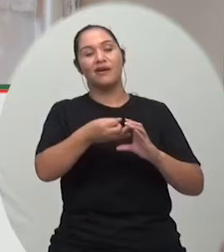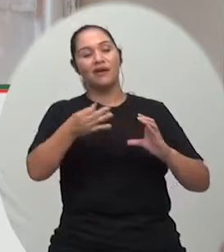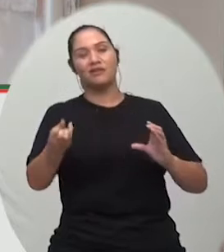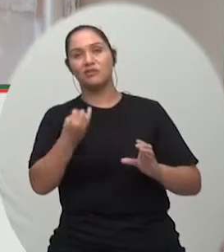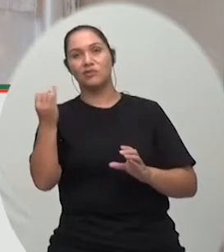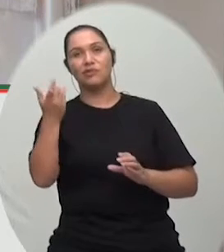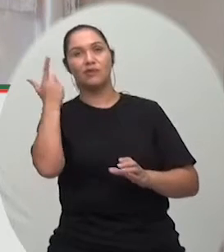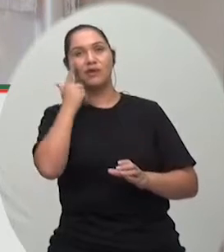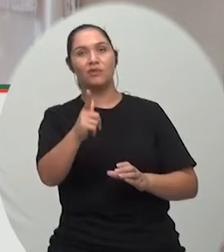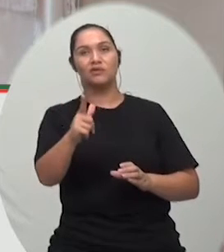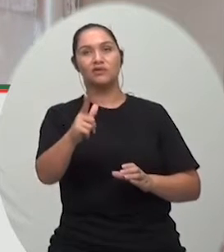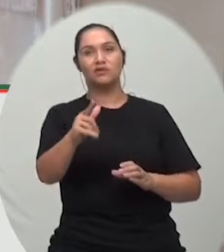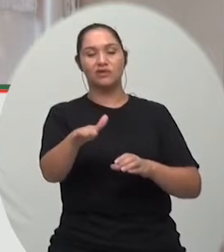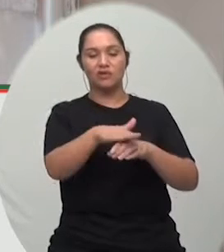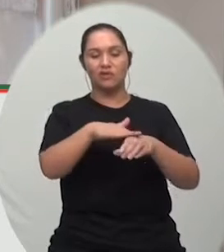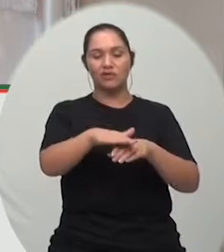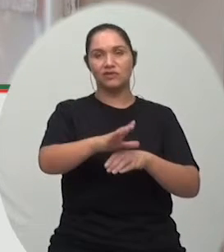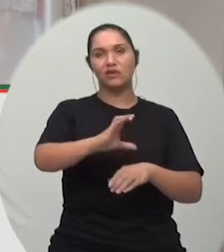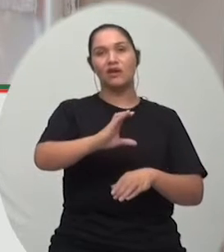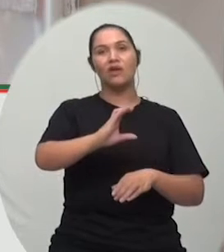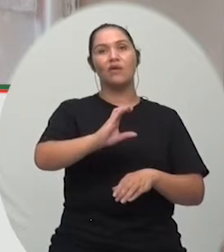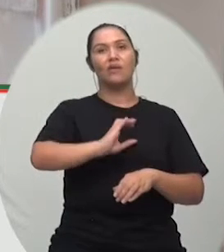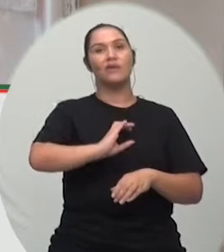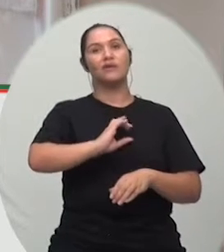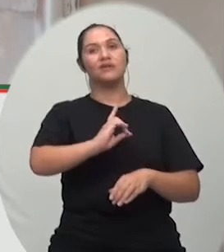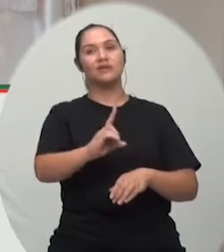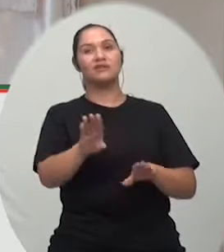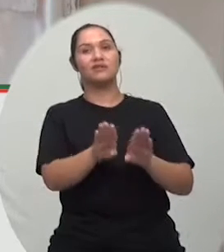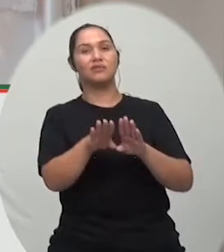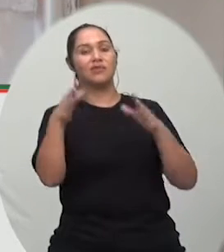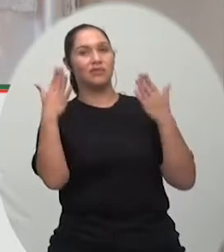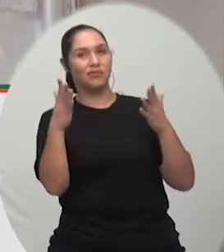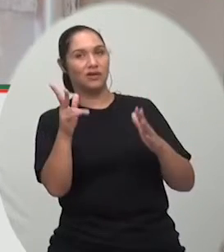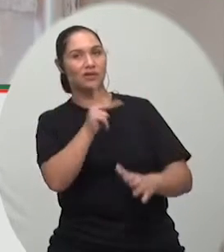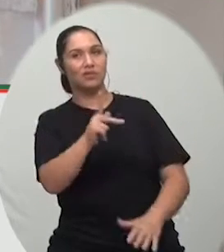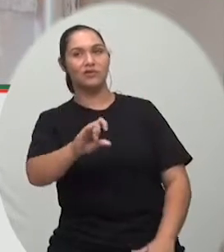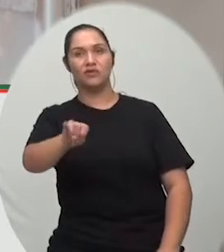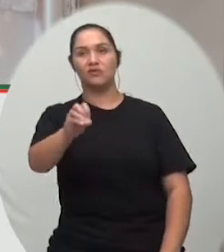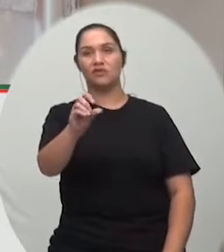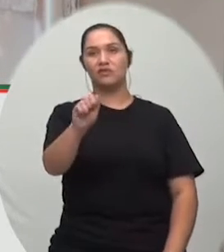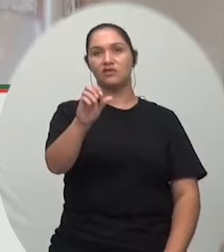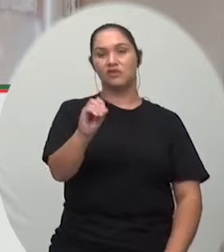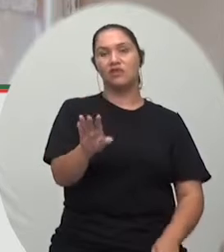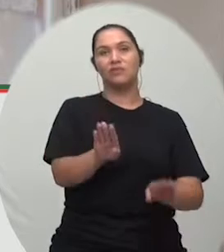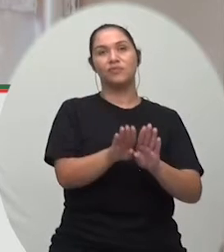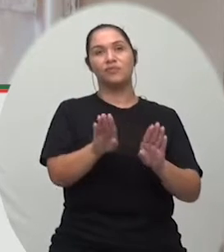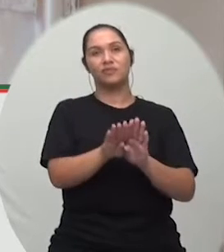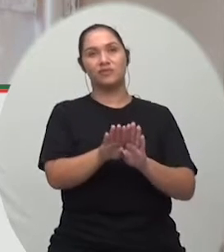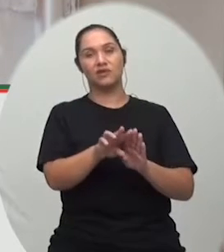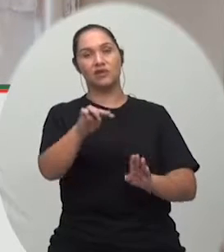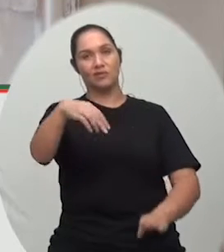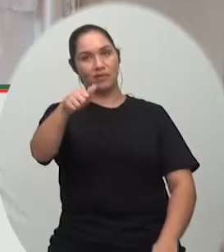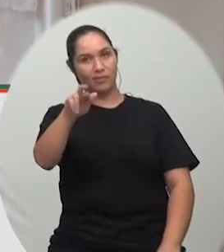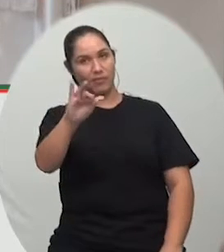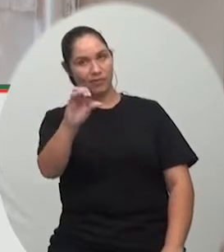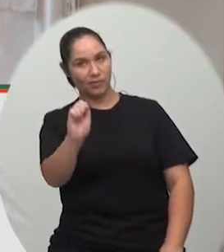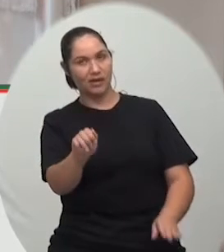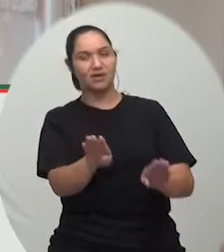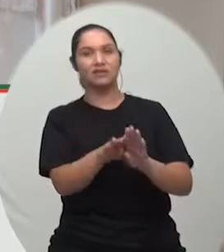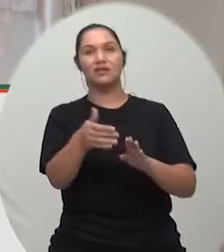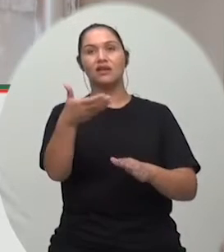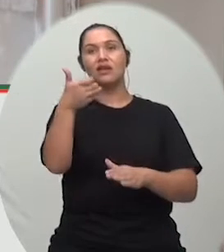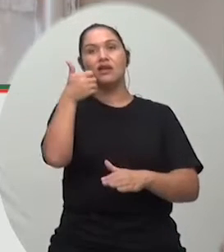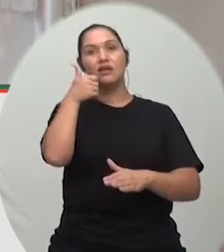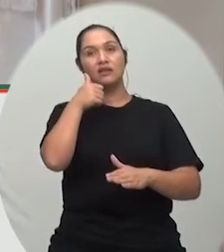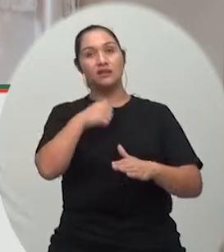E parabenizo aqui o professor João Carlos por isso, professora Márcia, né, claro, reitor, vice-reitor, mas eles principalmente por isso, por manter